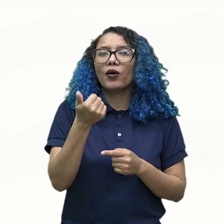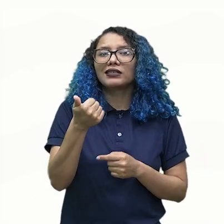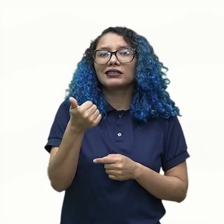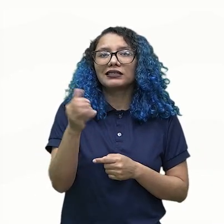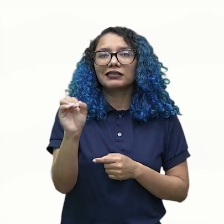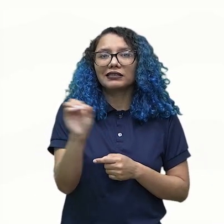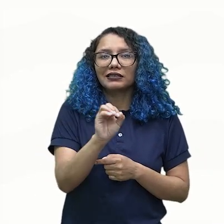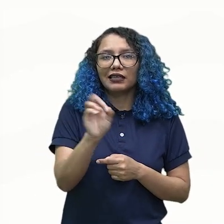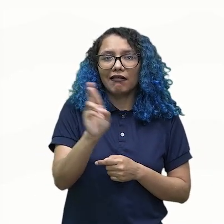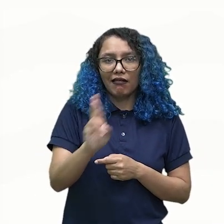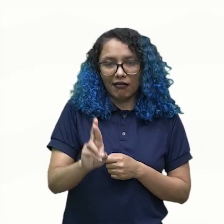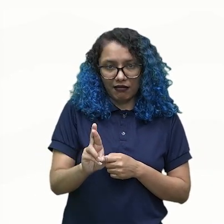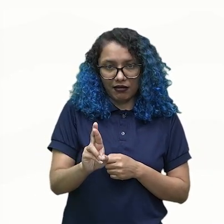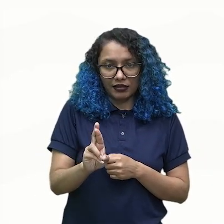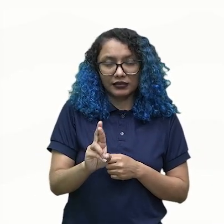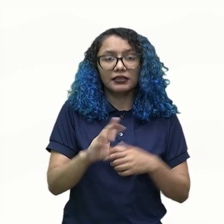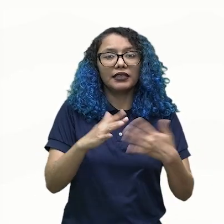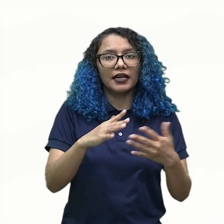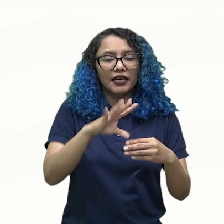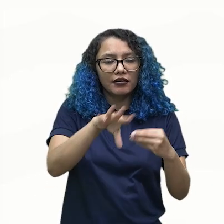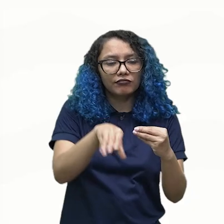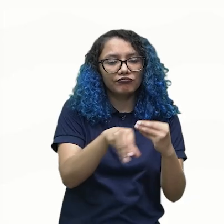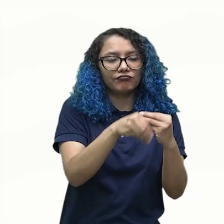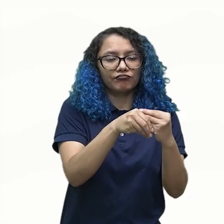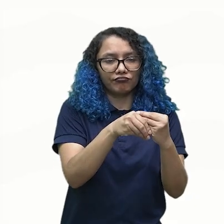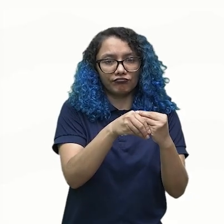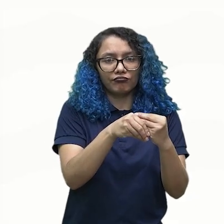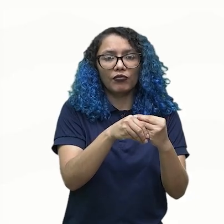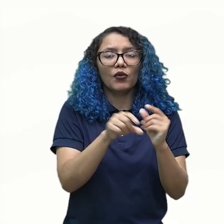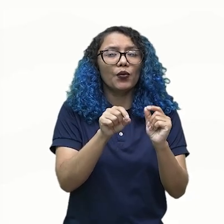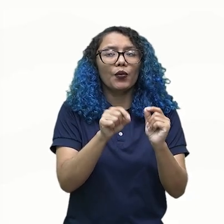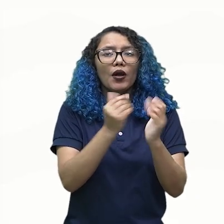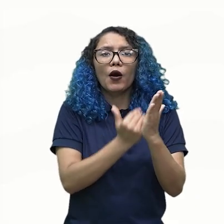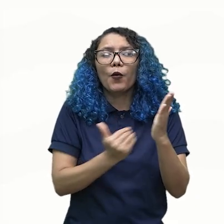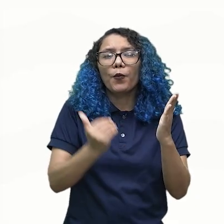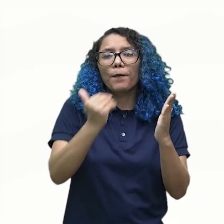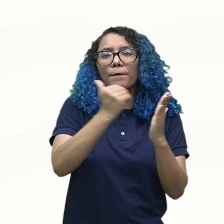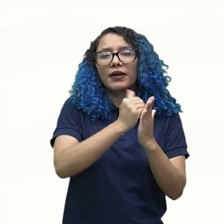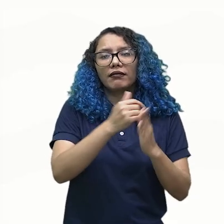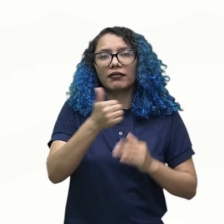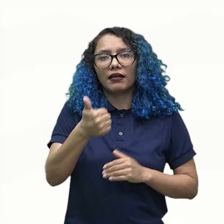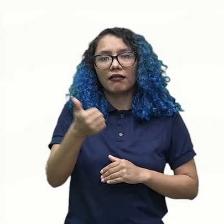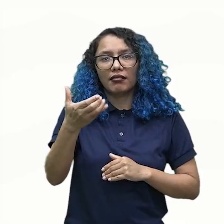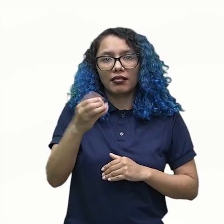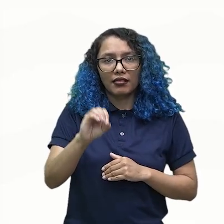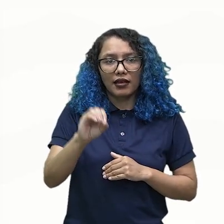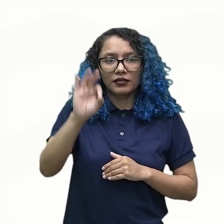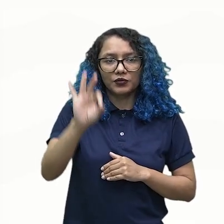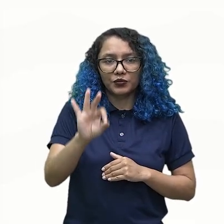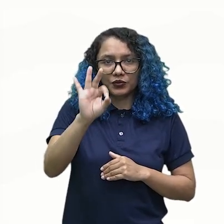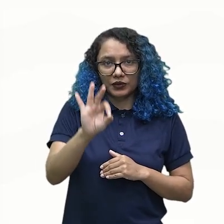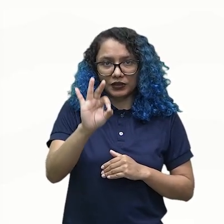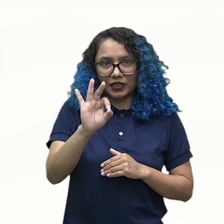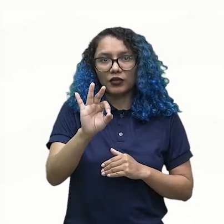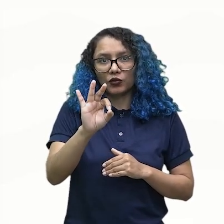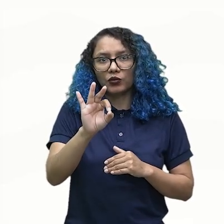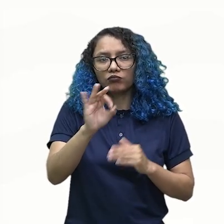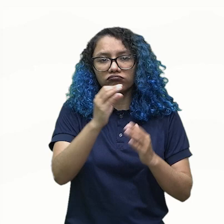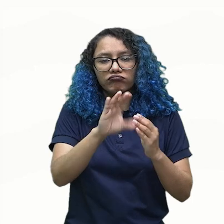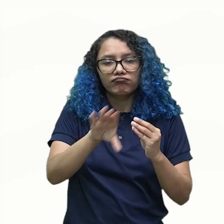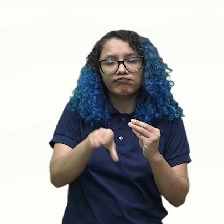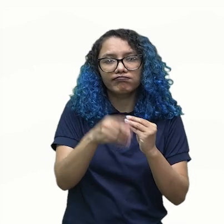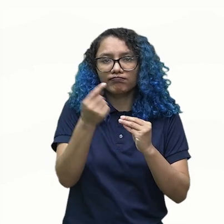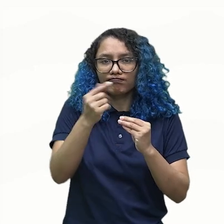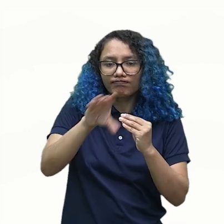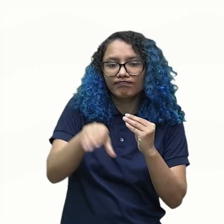R$100 e a esse produto eu vou calcular um acréscimo de 10%. Atenção,